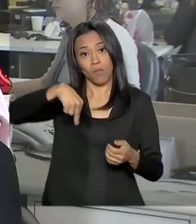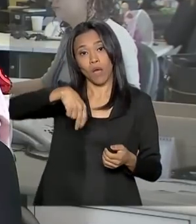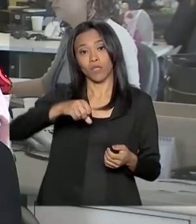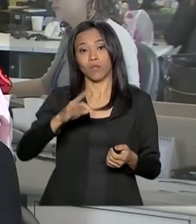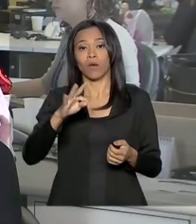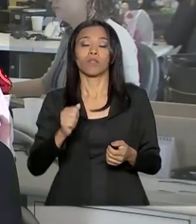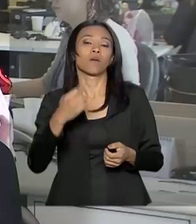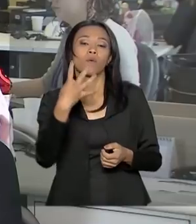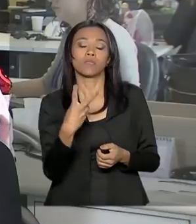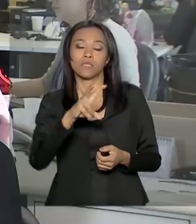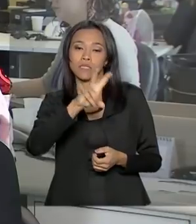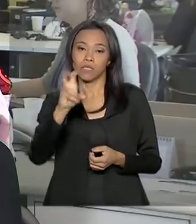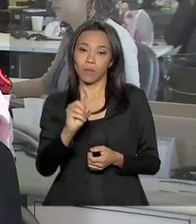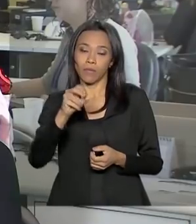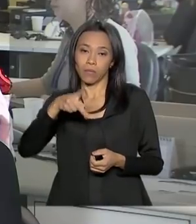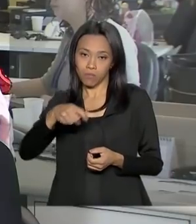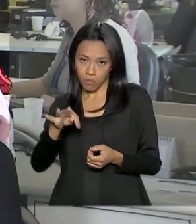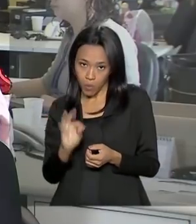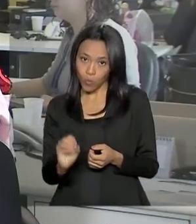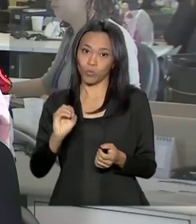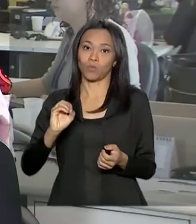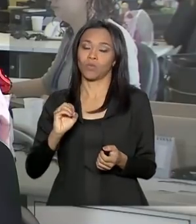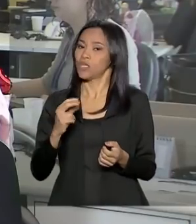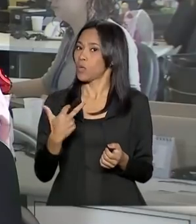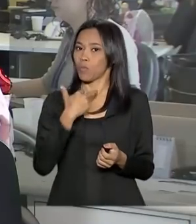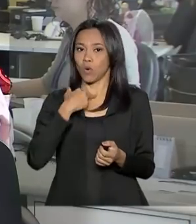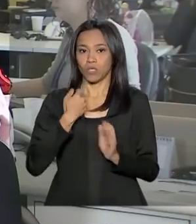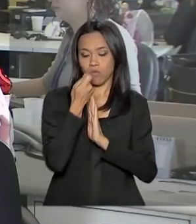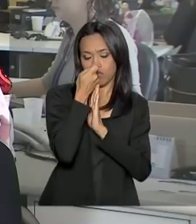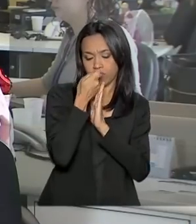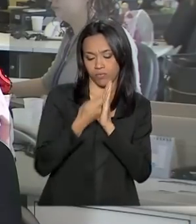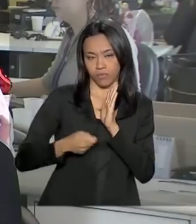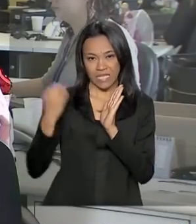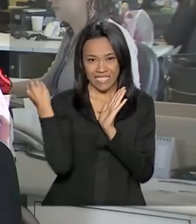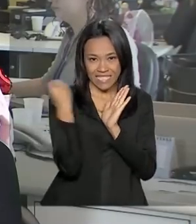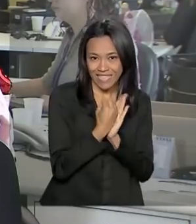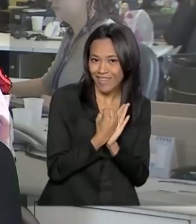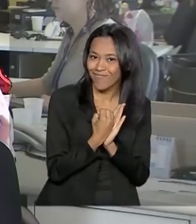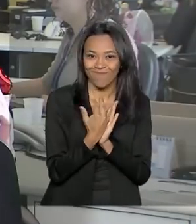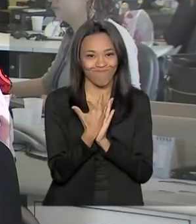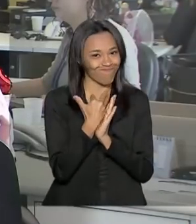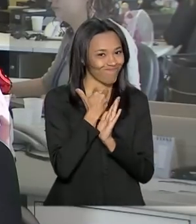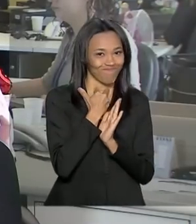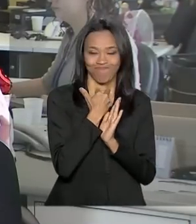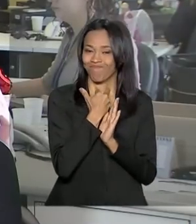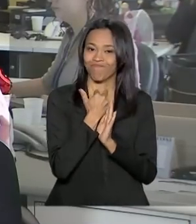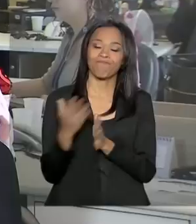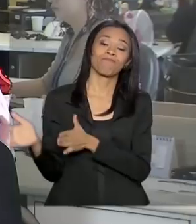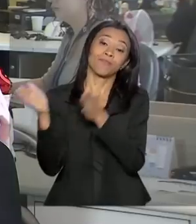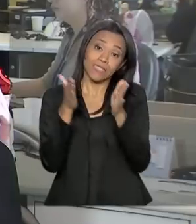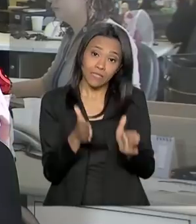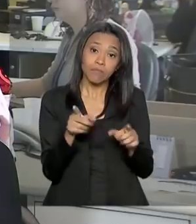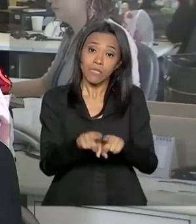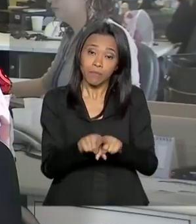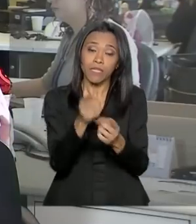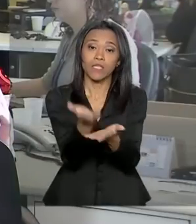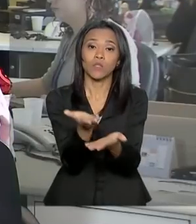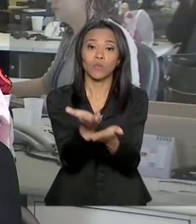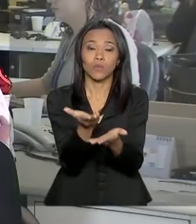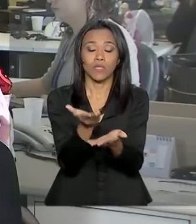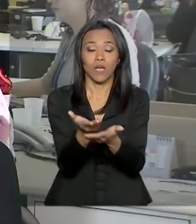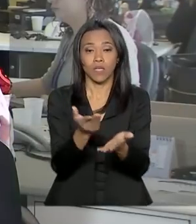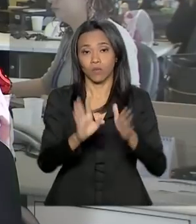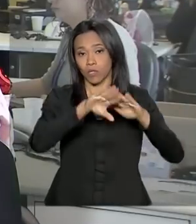450 pontos no exame e não pode ter zerado a redação do Enem. Os estudantes também precisam ter cursado o ensino médio